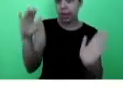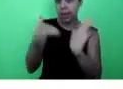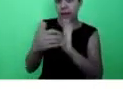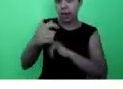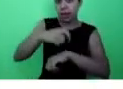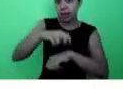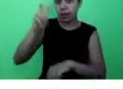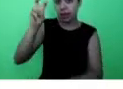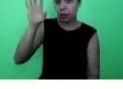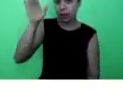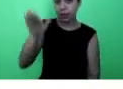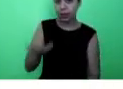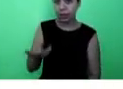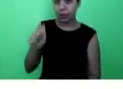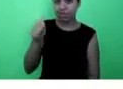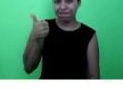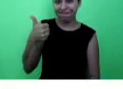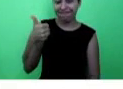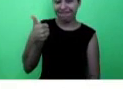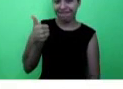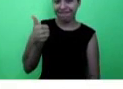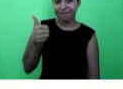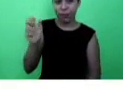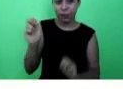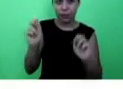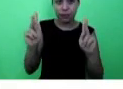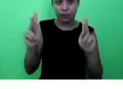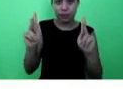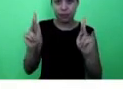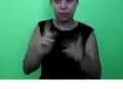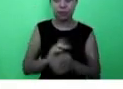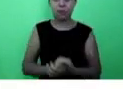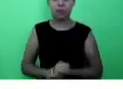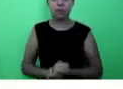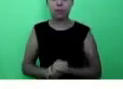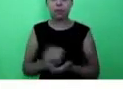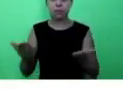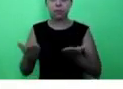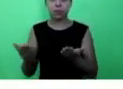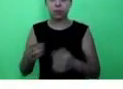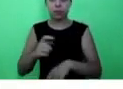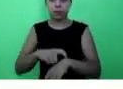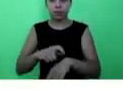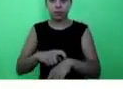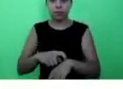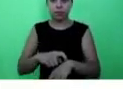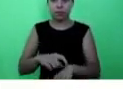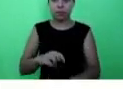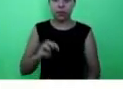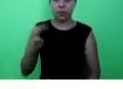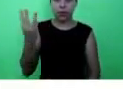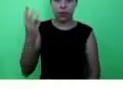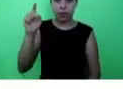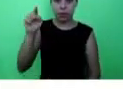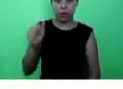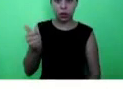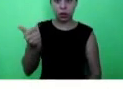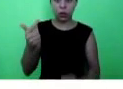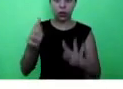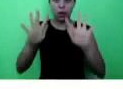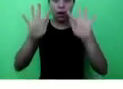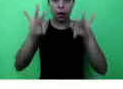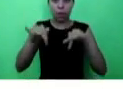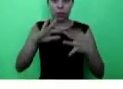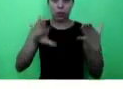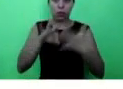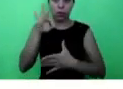horas. Ok? Agora, às 15h12, vamos dar então por encerrado o sorteio.